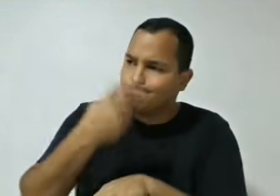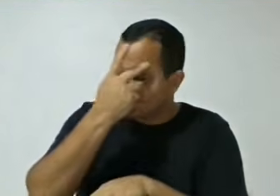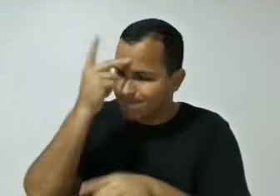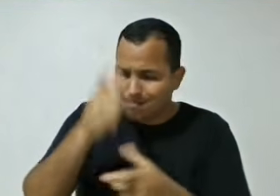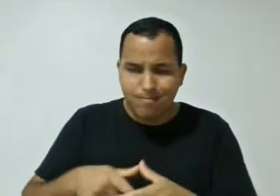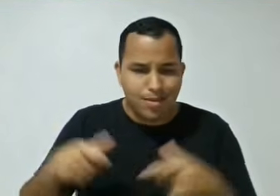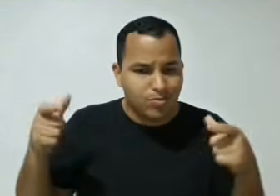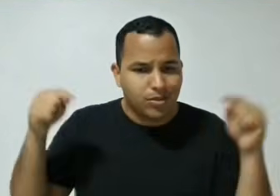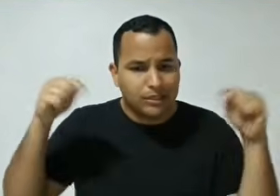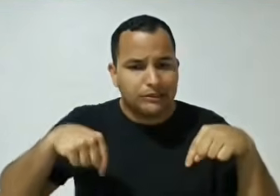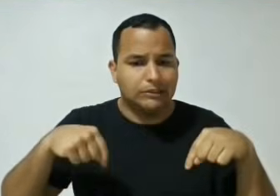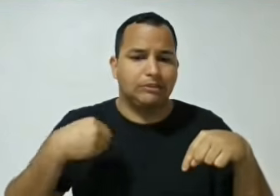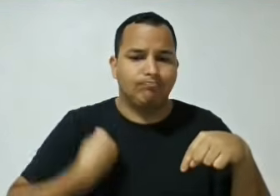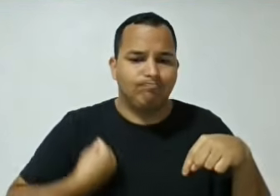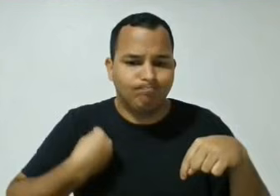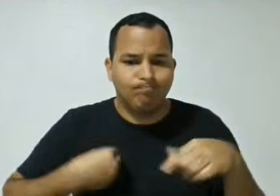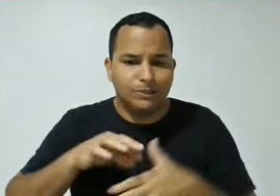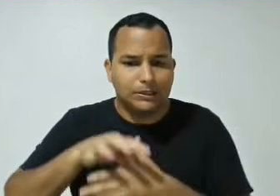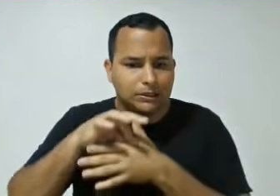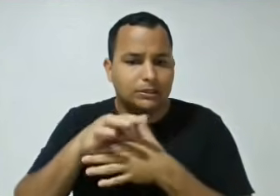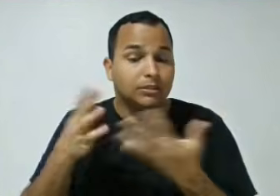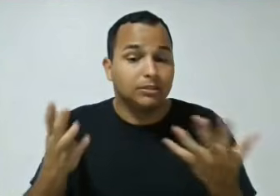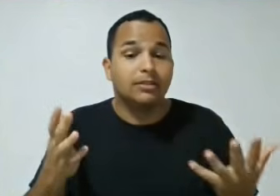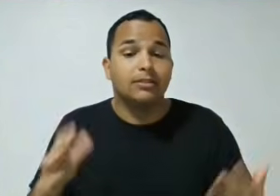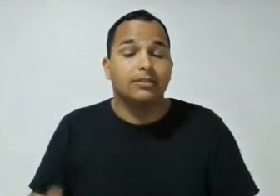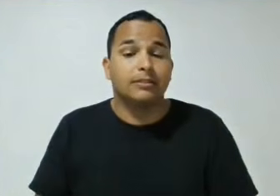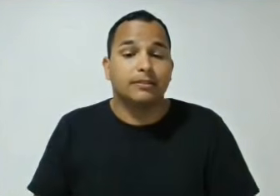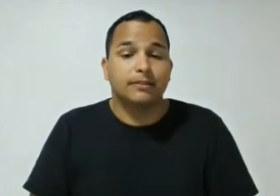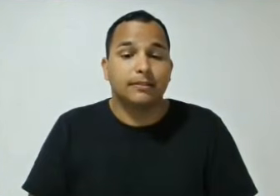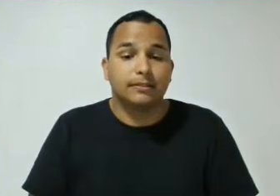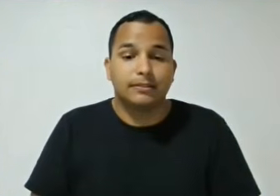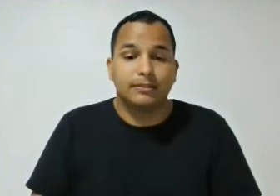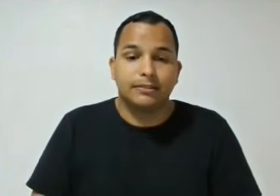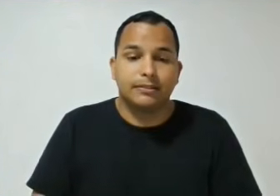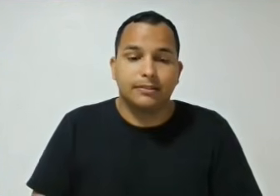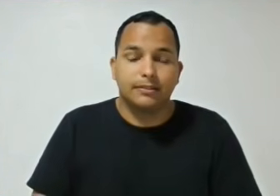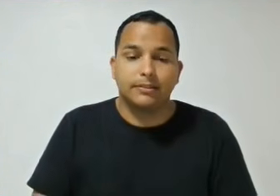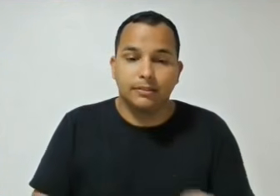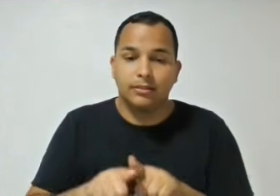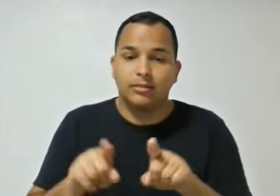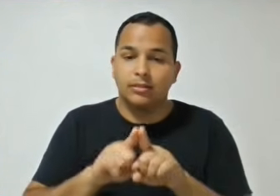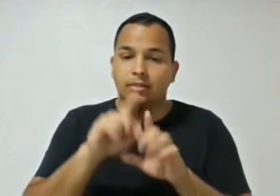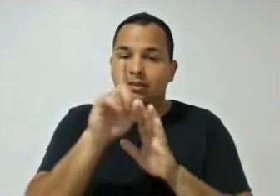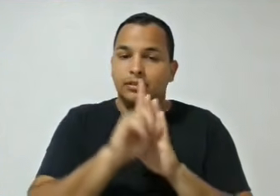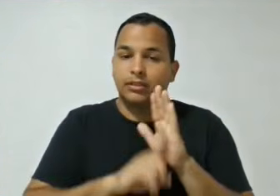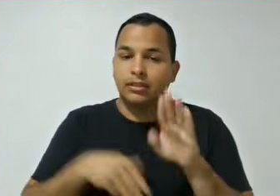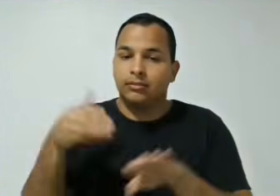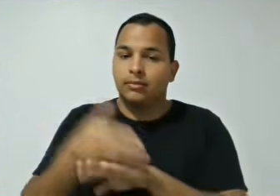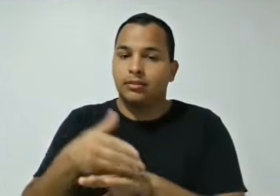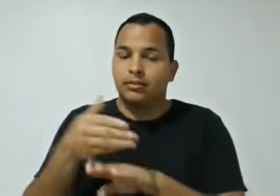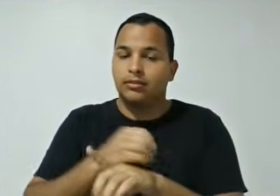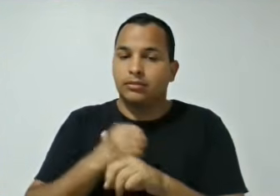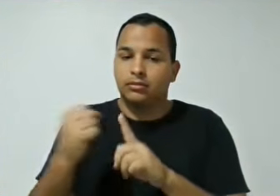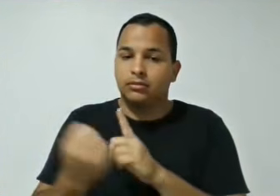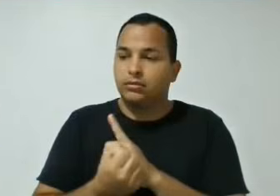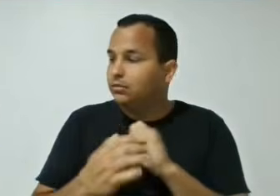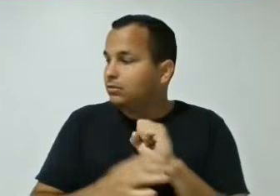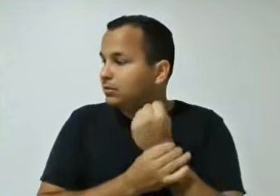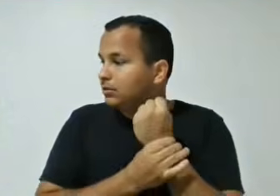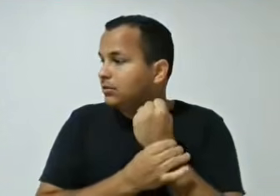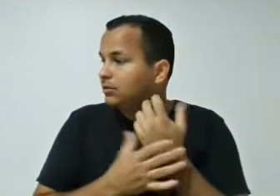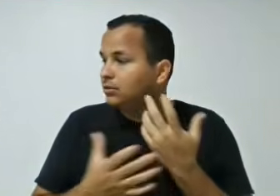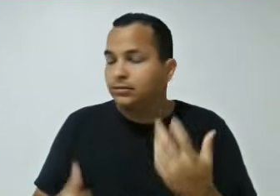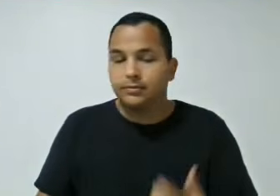presentes aqui, participem e tenham o seu direito da participação social garantidos. Mas as